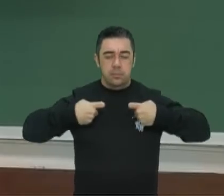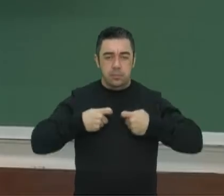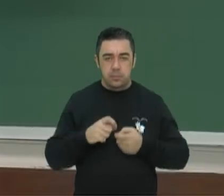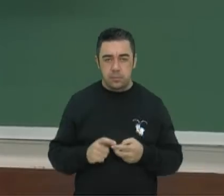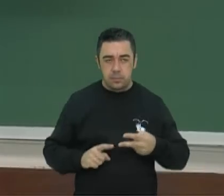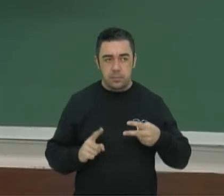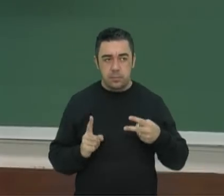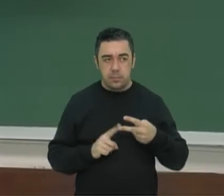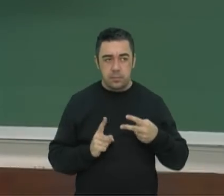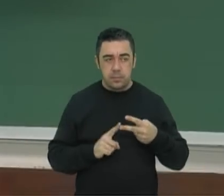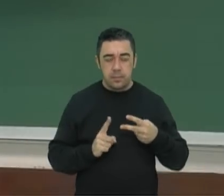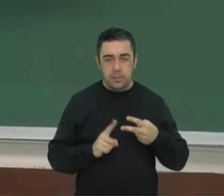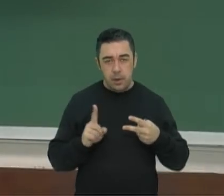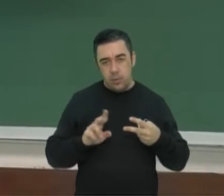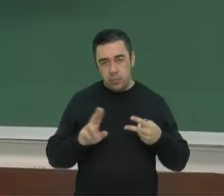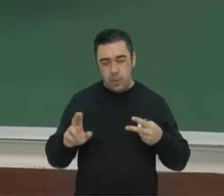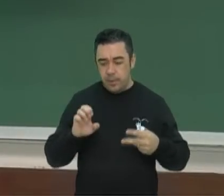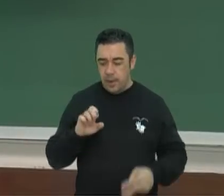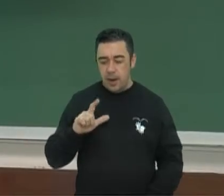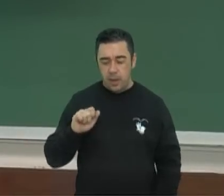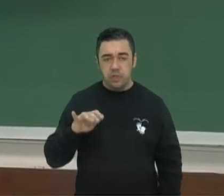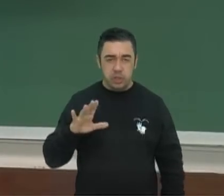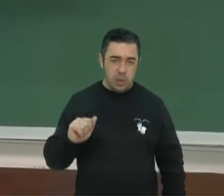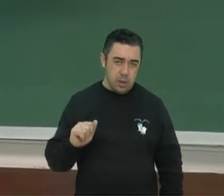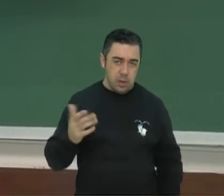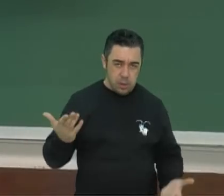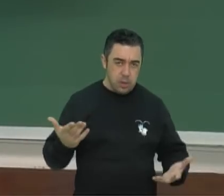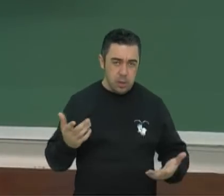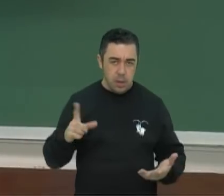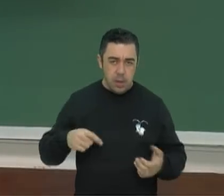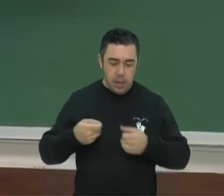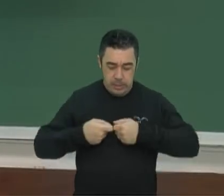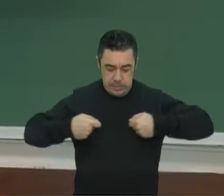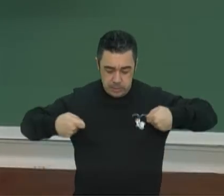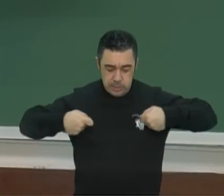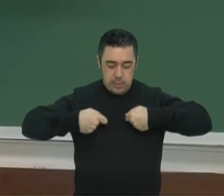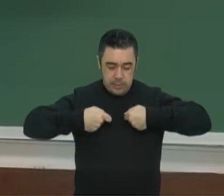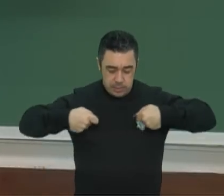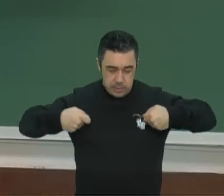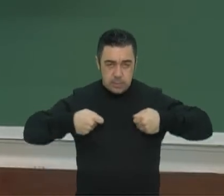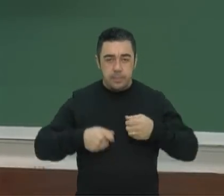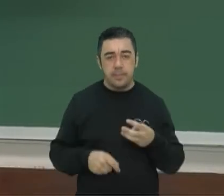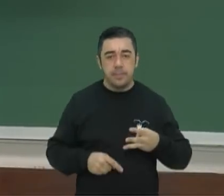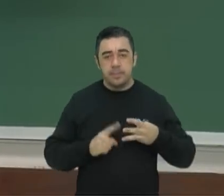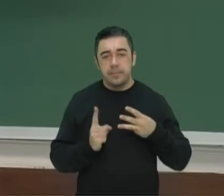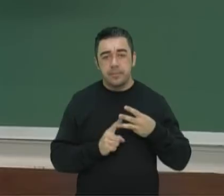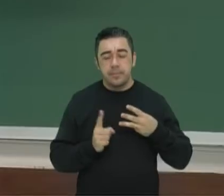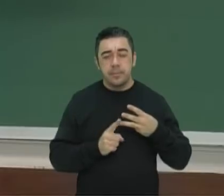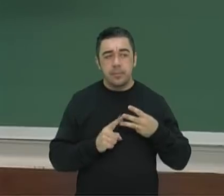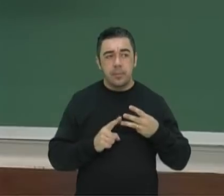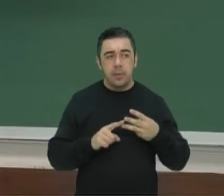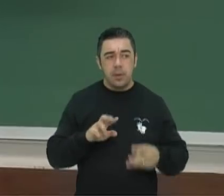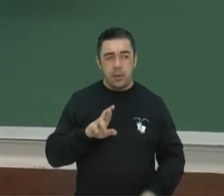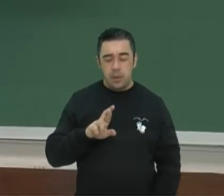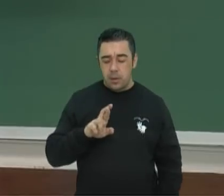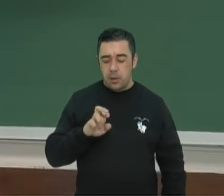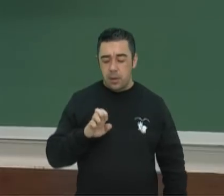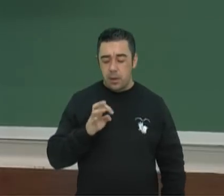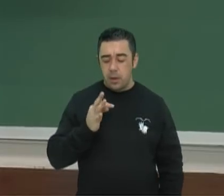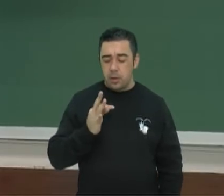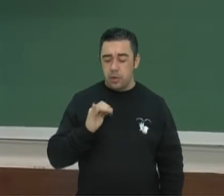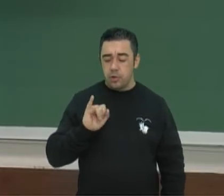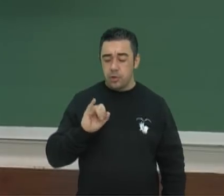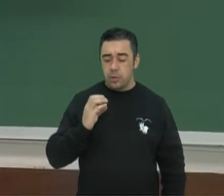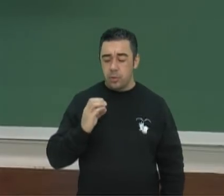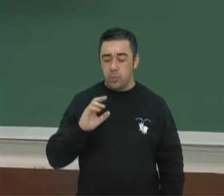As fibras elásticas, como o próprio nome diz, elas têm uma elasticidade boa, né? E as reticulares, a palavra